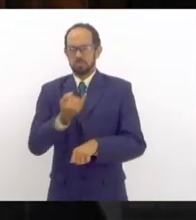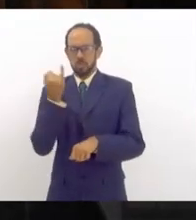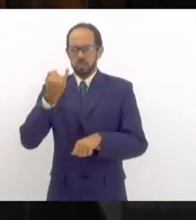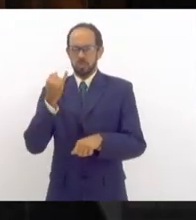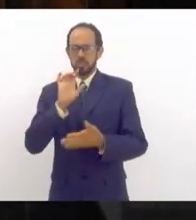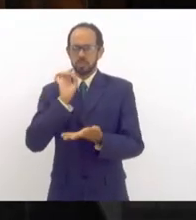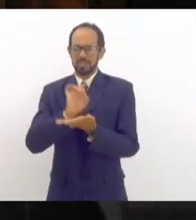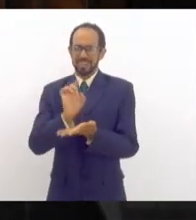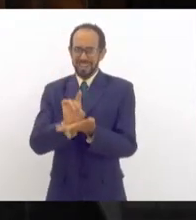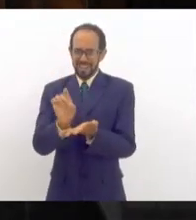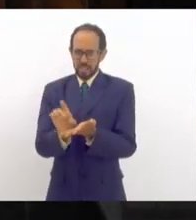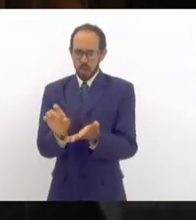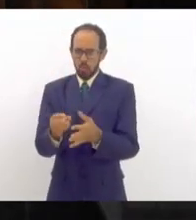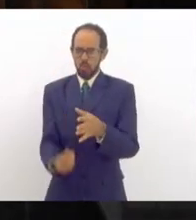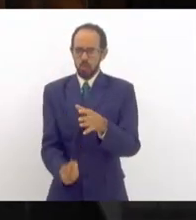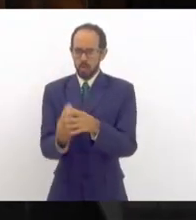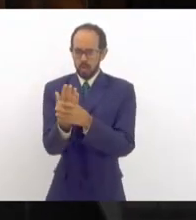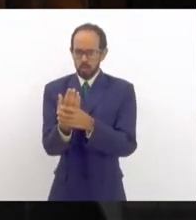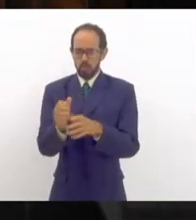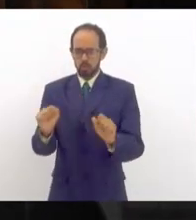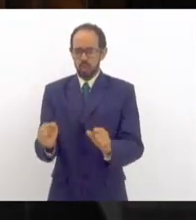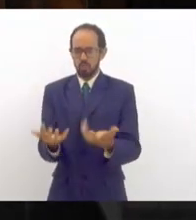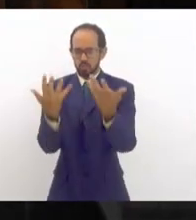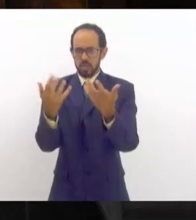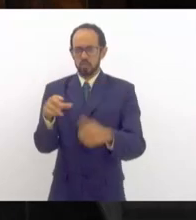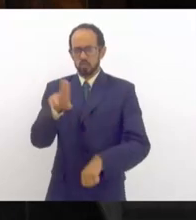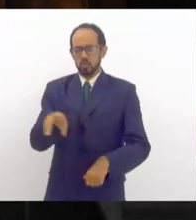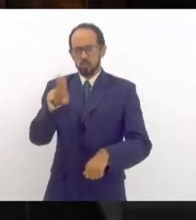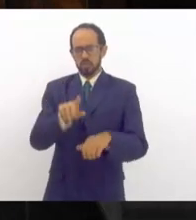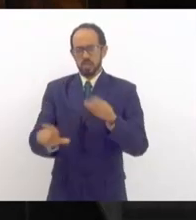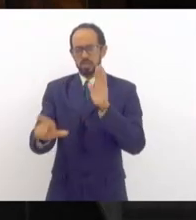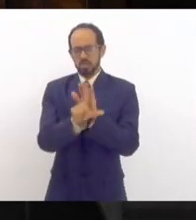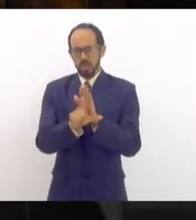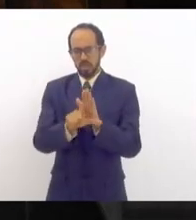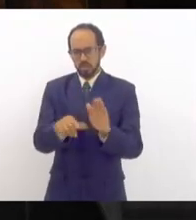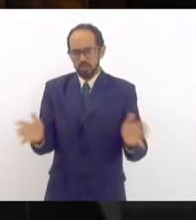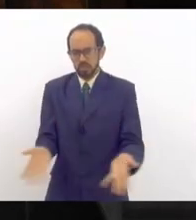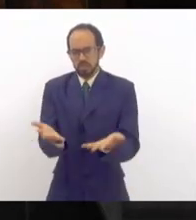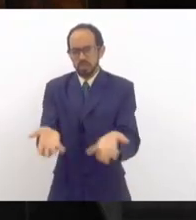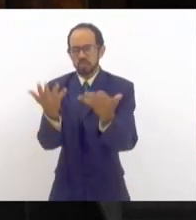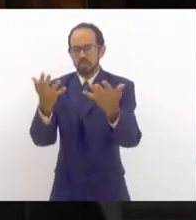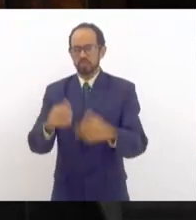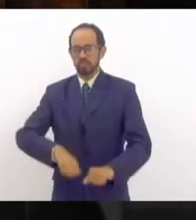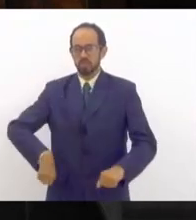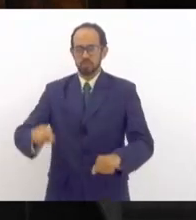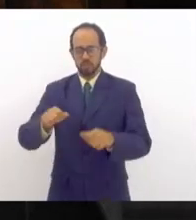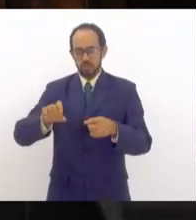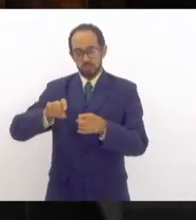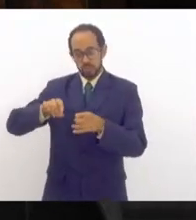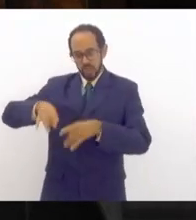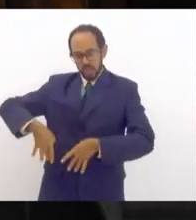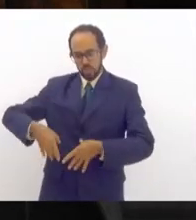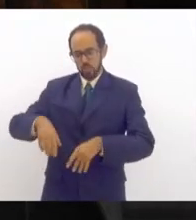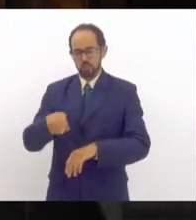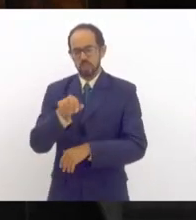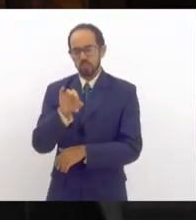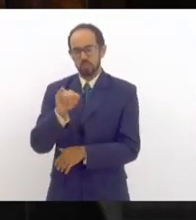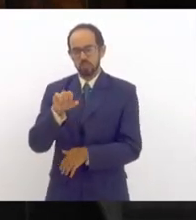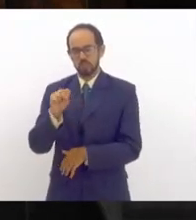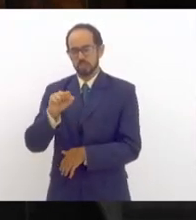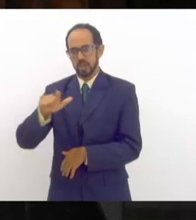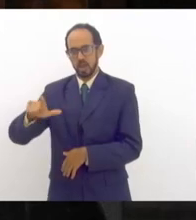cada produtor de evento que usa as leis de incentivo a lei da renúncia fiscal a lei do ICMS eu acho